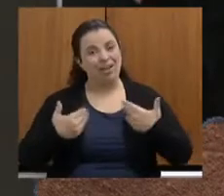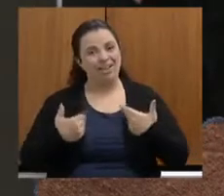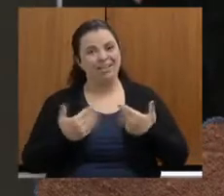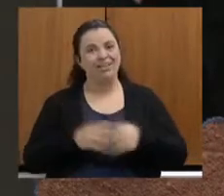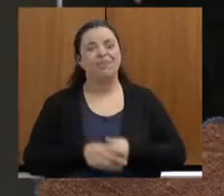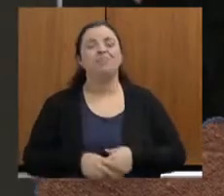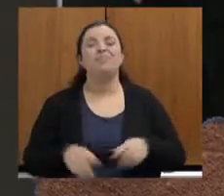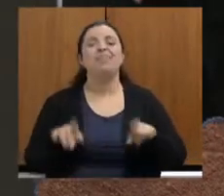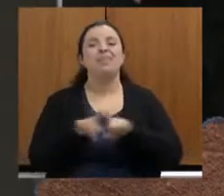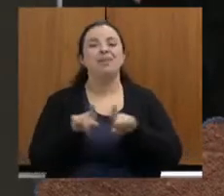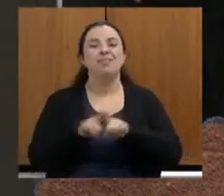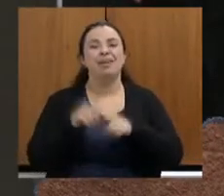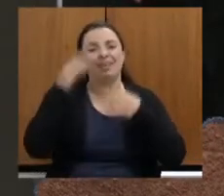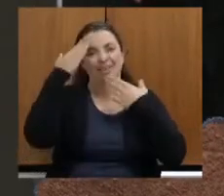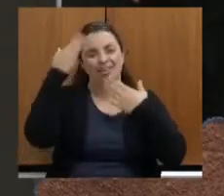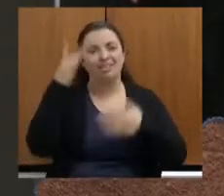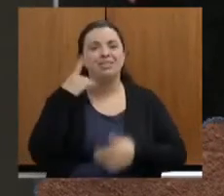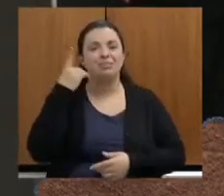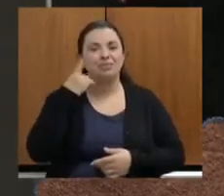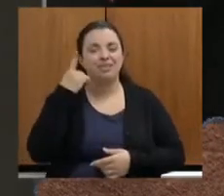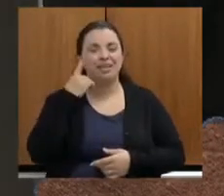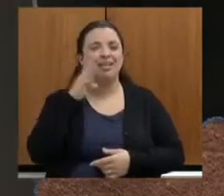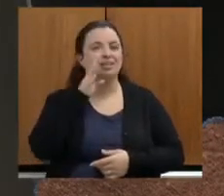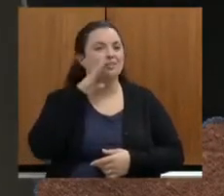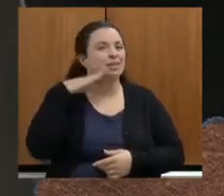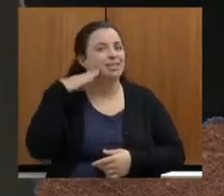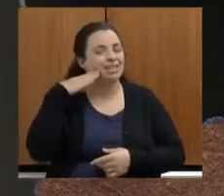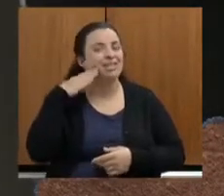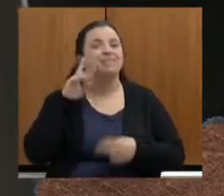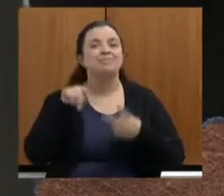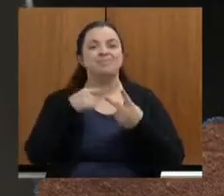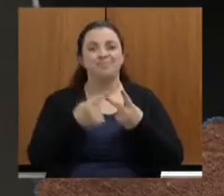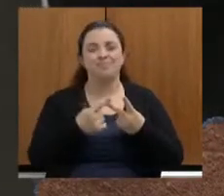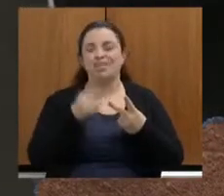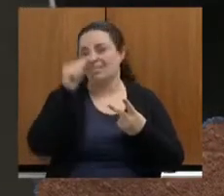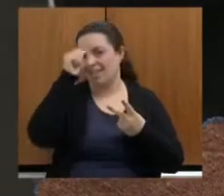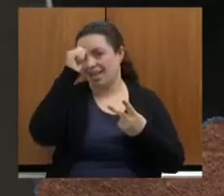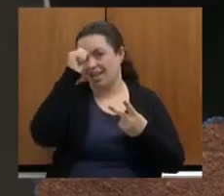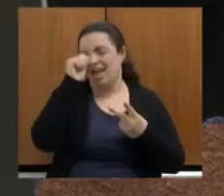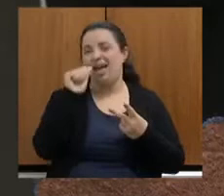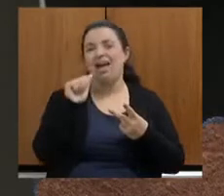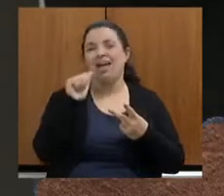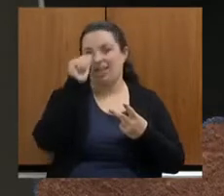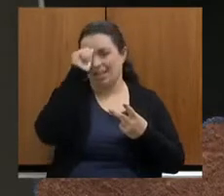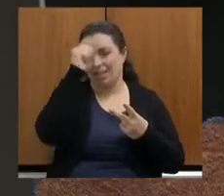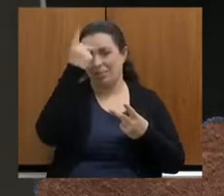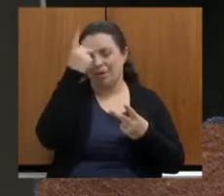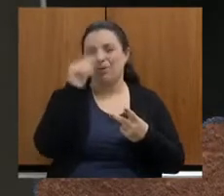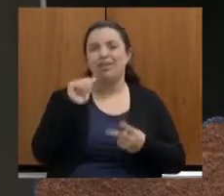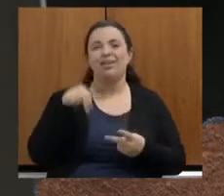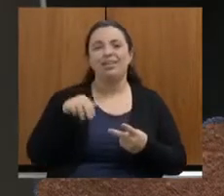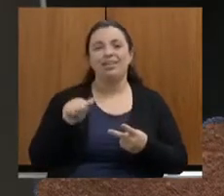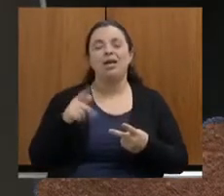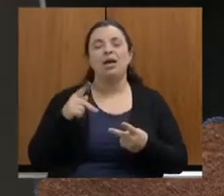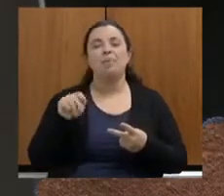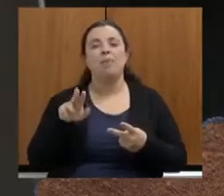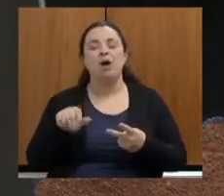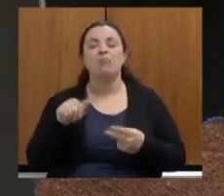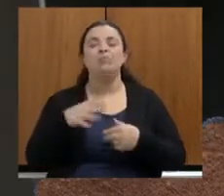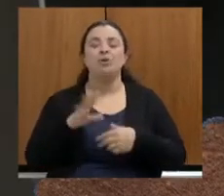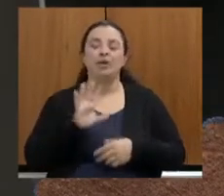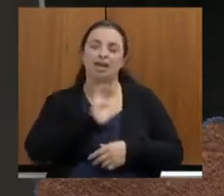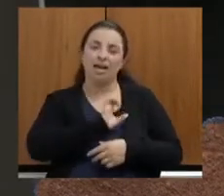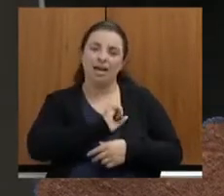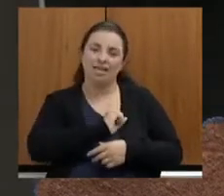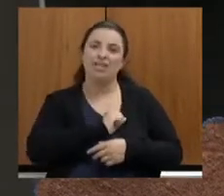deputadas Beatriz Cerqueira e Ana Paula Siqueira por tanto carinho e cordialidade em nos receber e